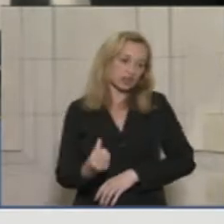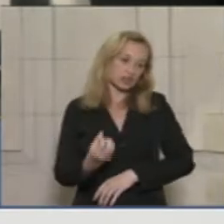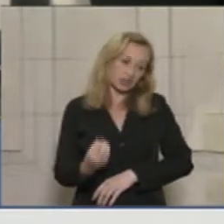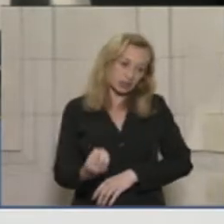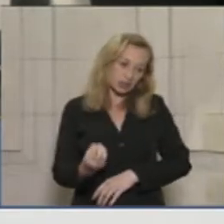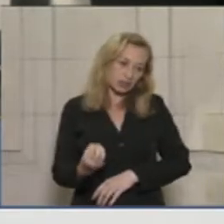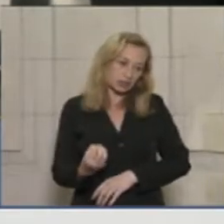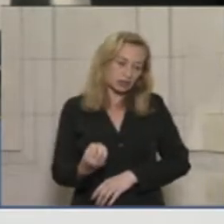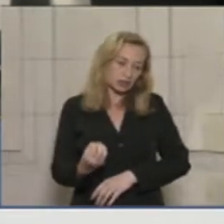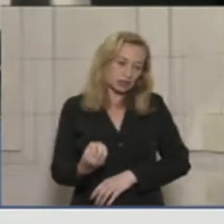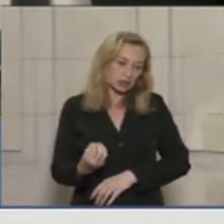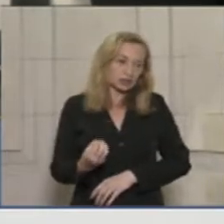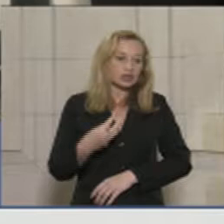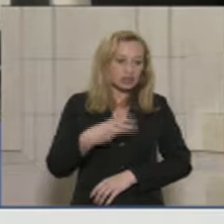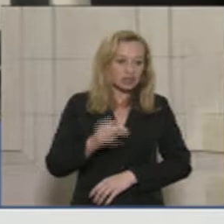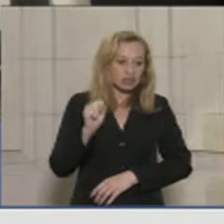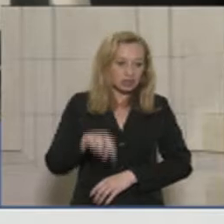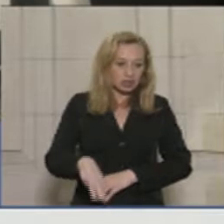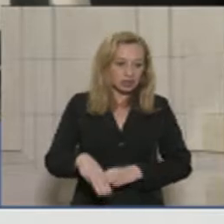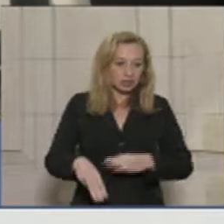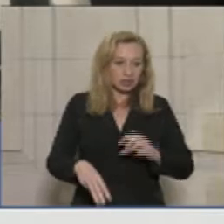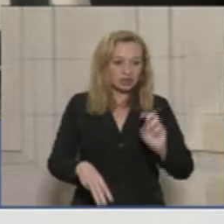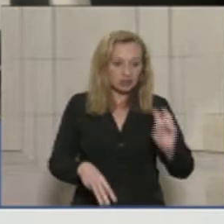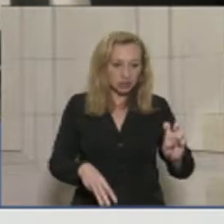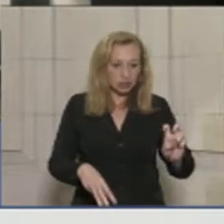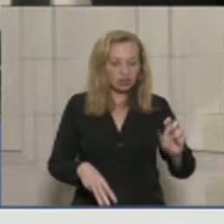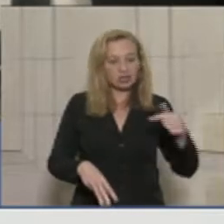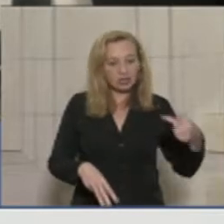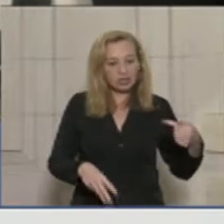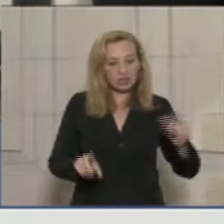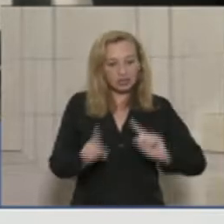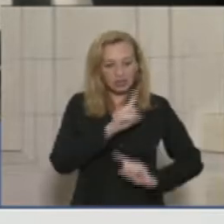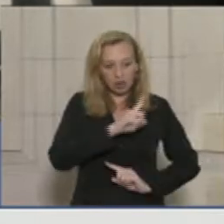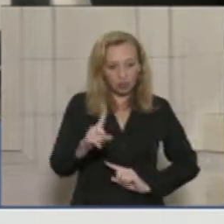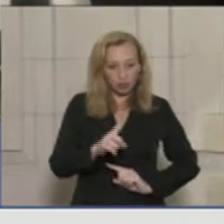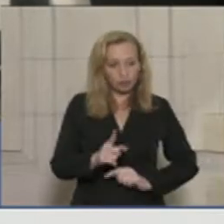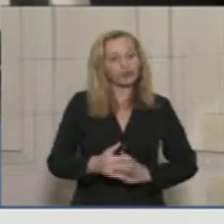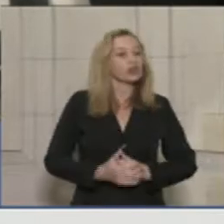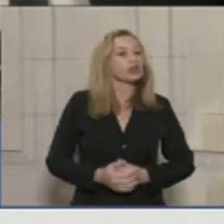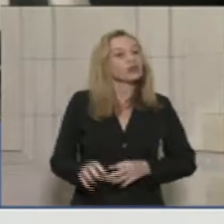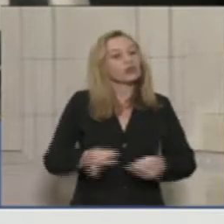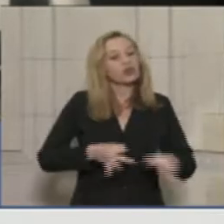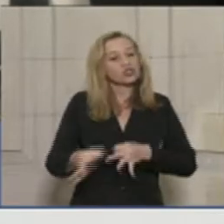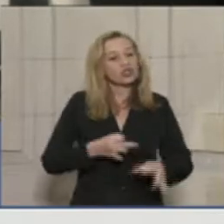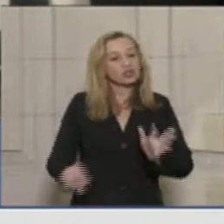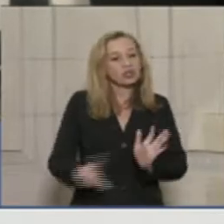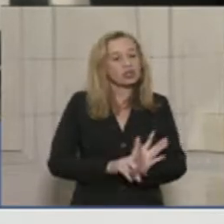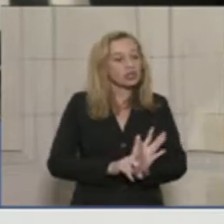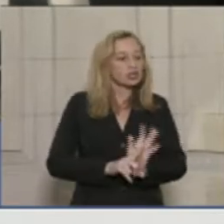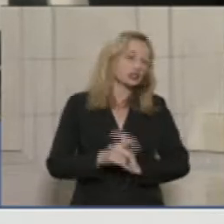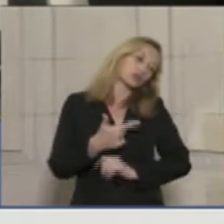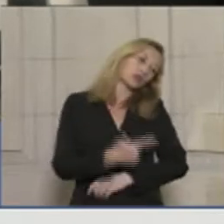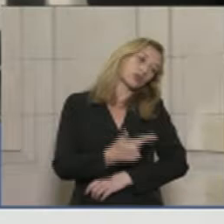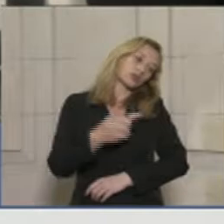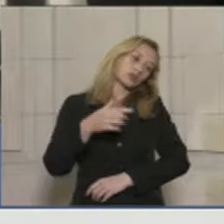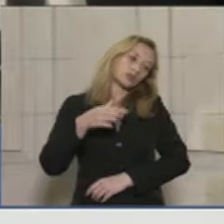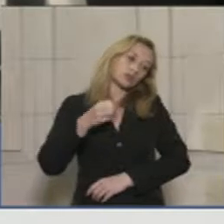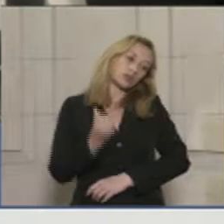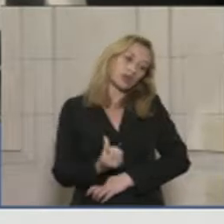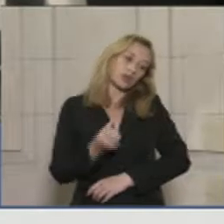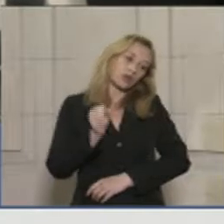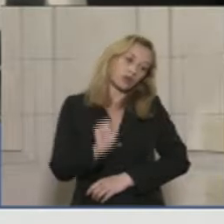2960, 3 sim e 57 não. Projeto de lei